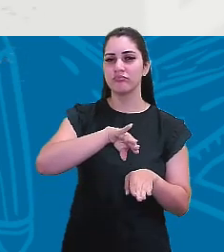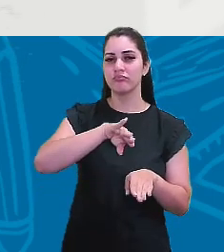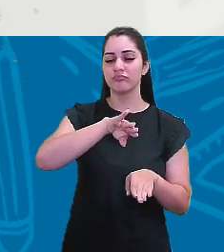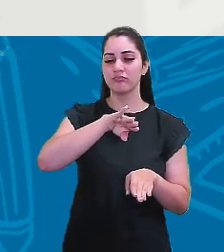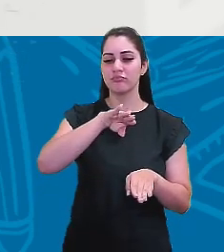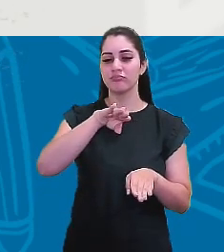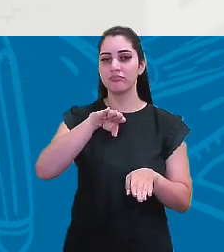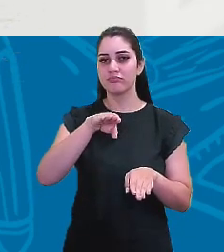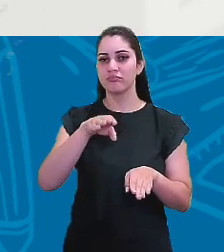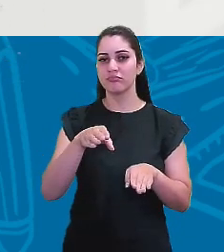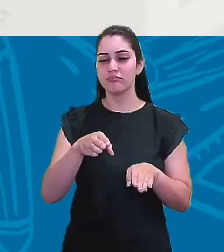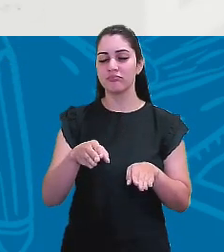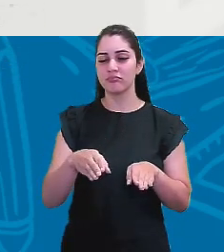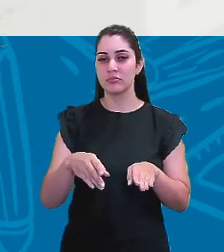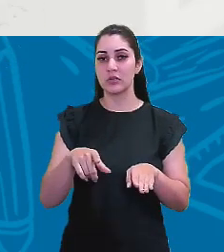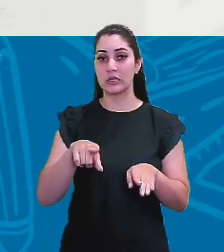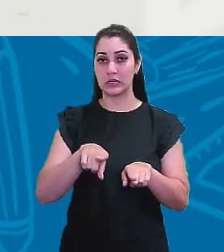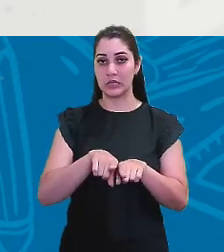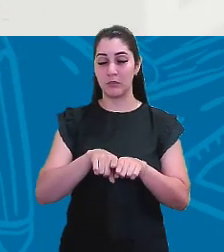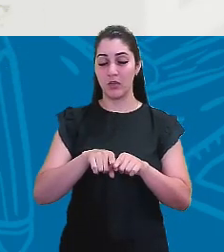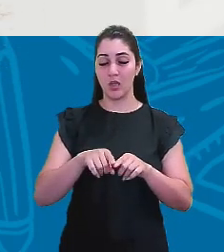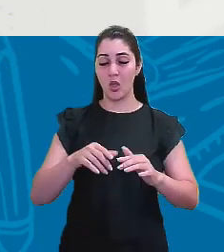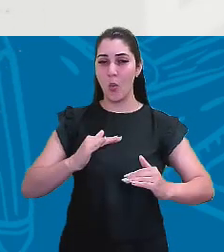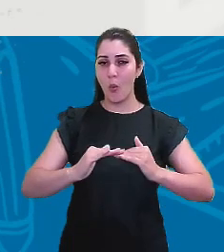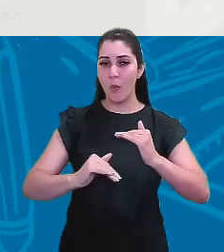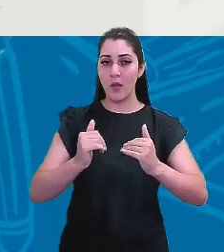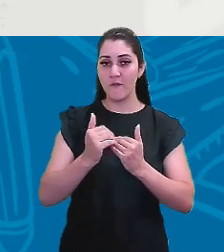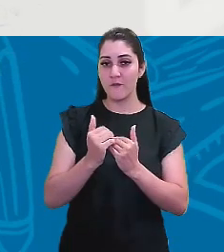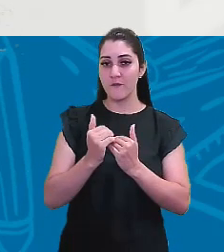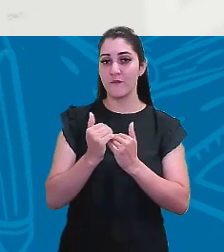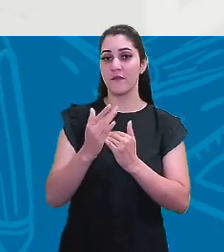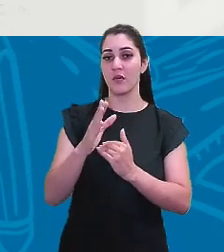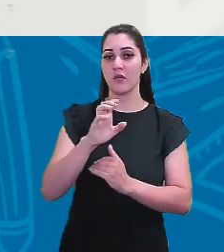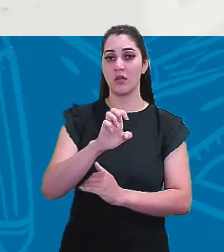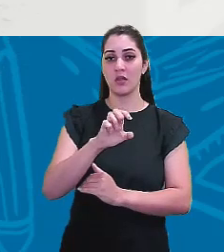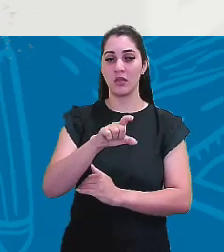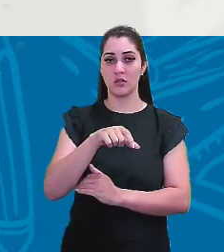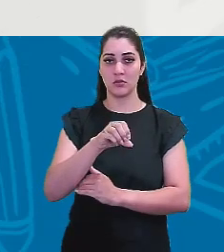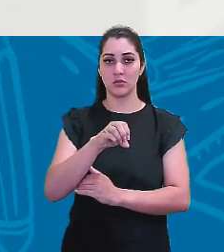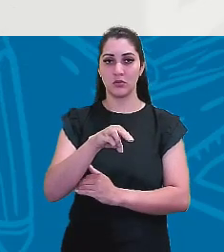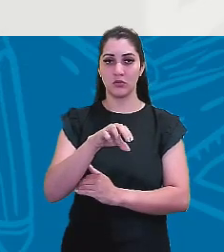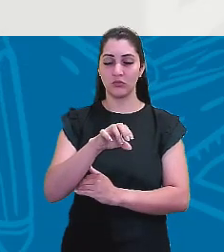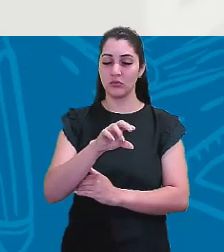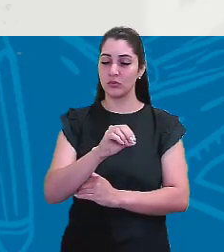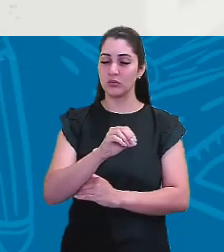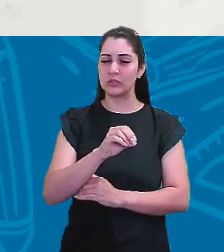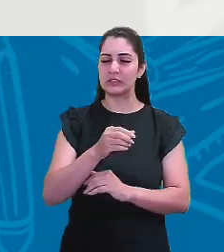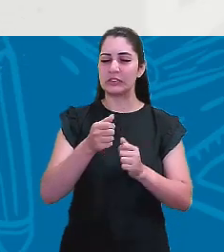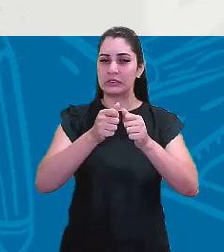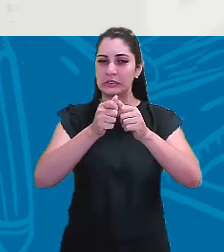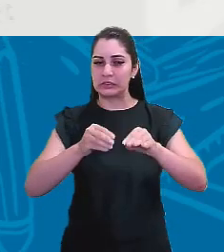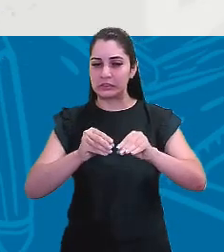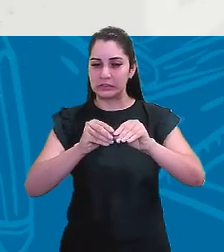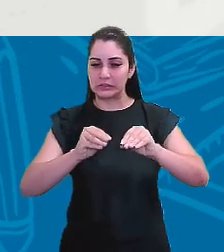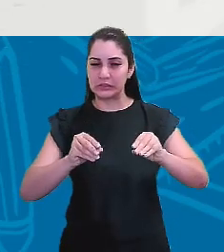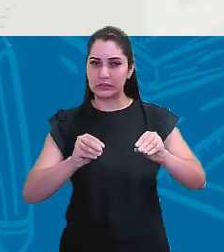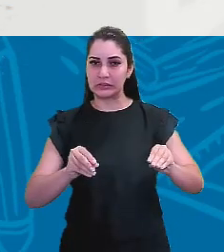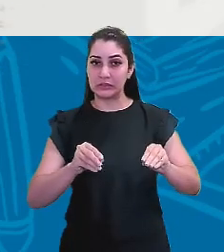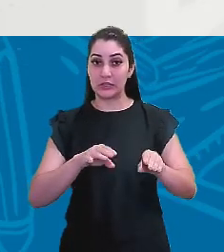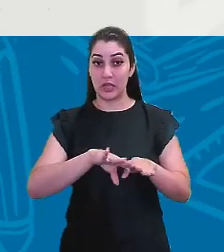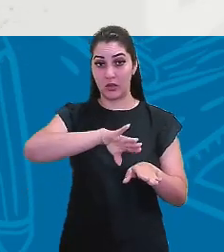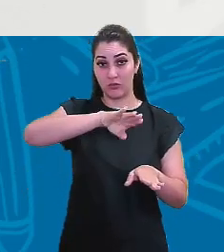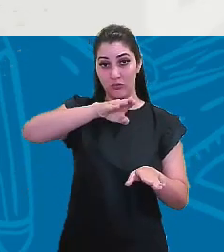o relevo, e o processo externo, o agente exógeno, o modelador, que vai desgastando, né? Mas nos casos das